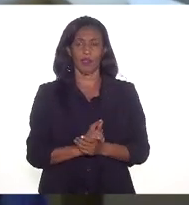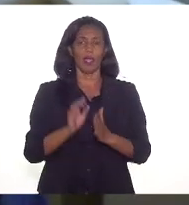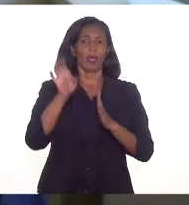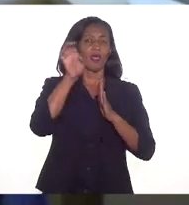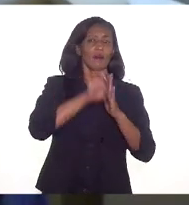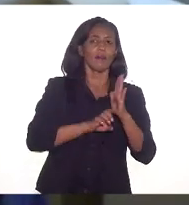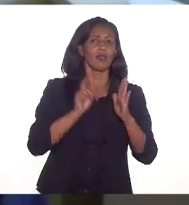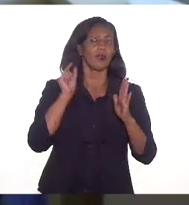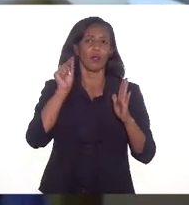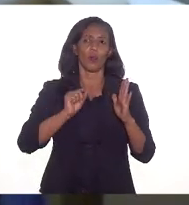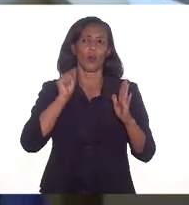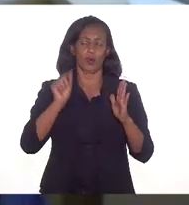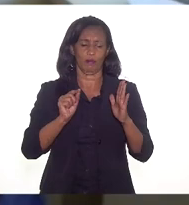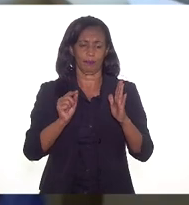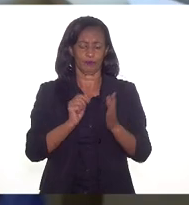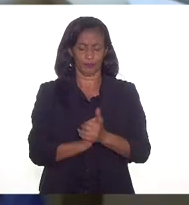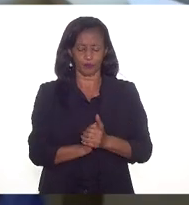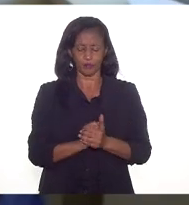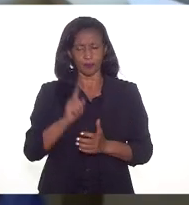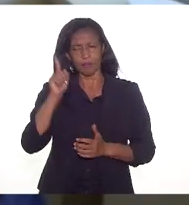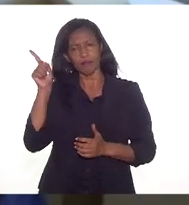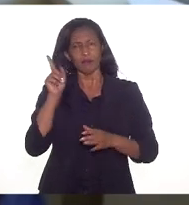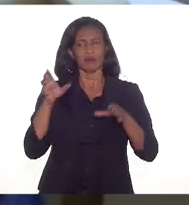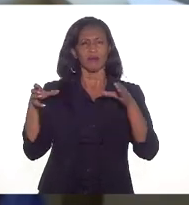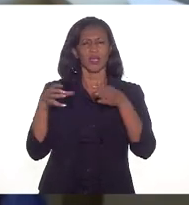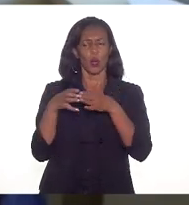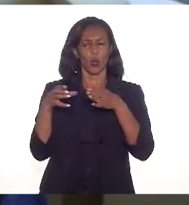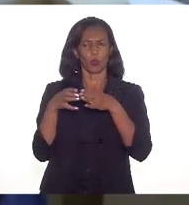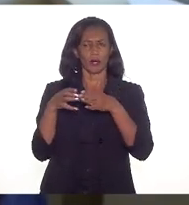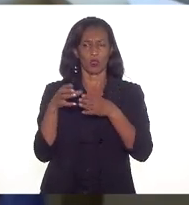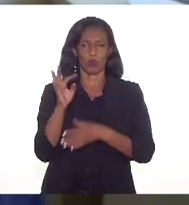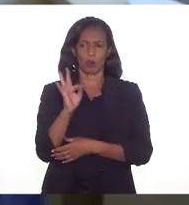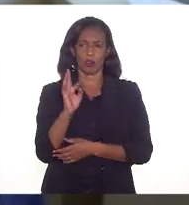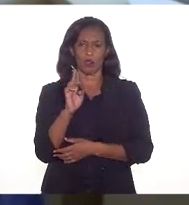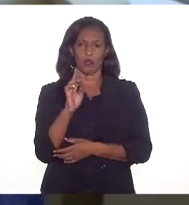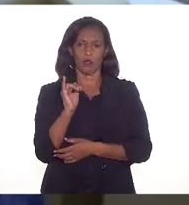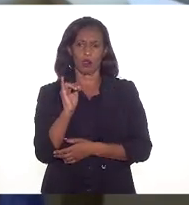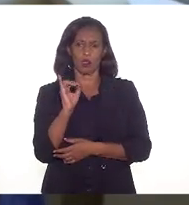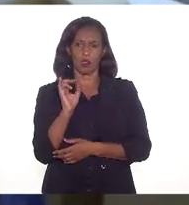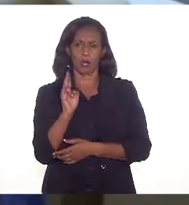seguinte, deputado Bacelar, lá na comissão de tributação, na próxima